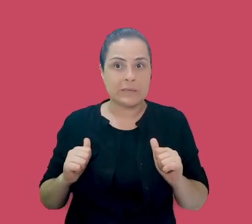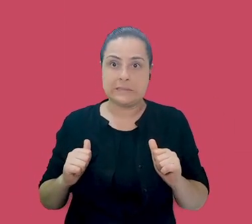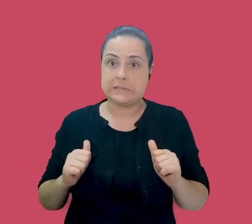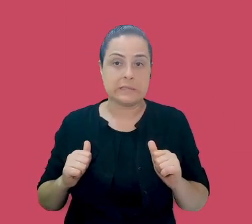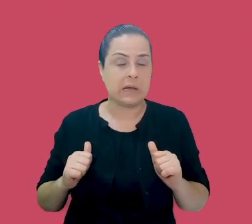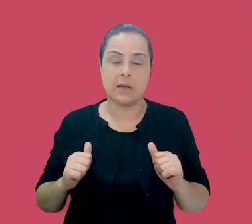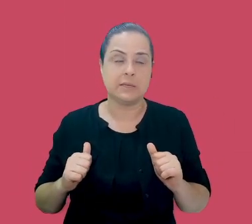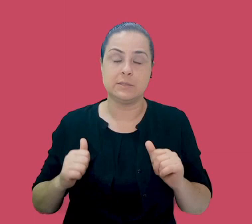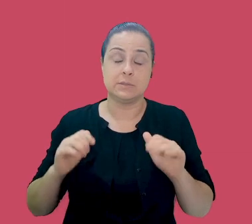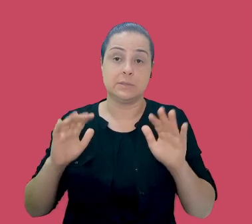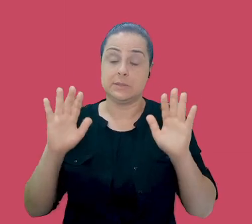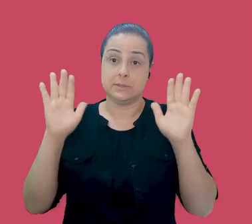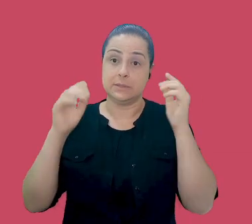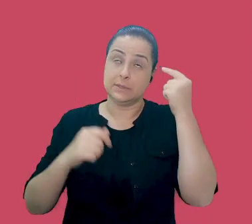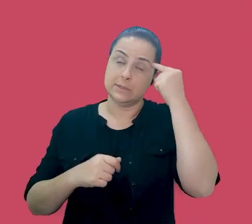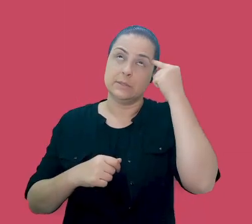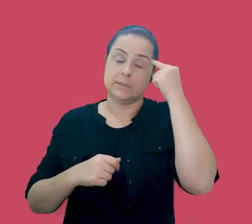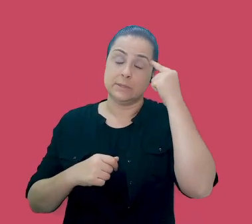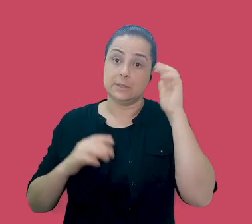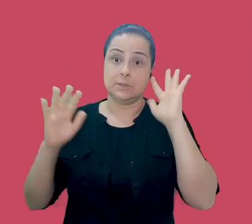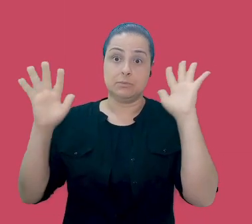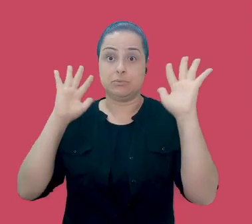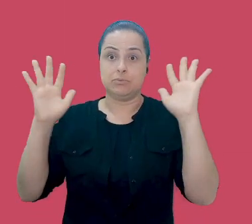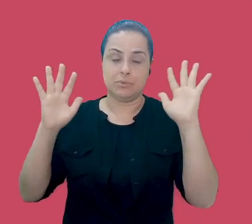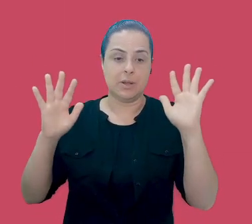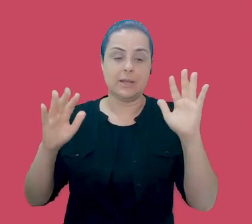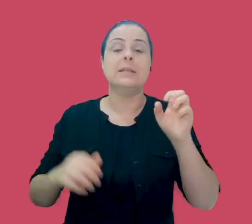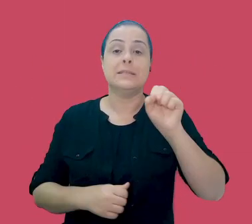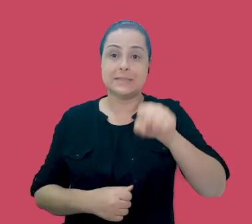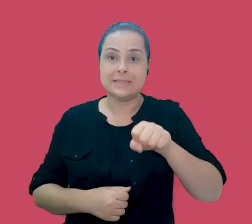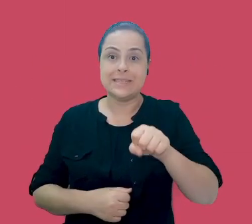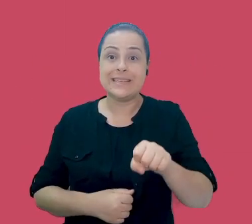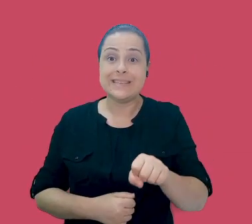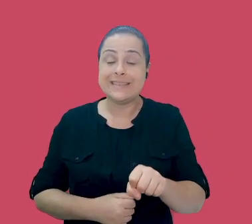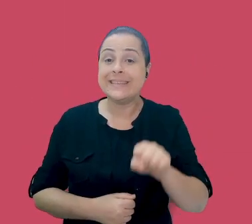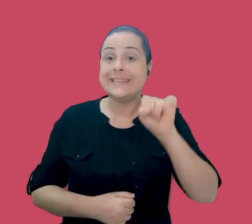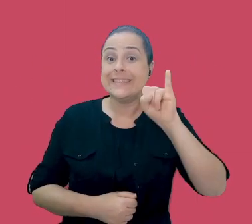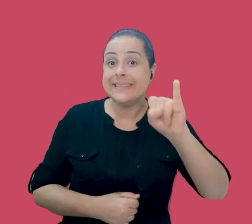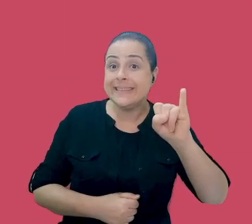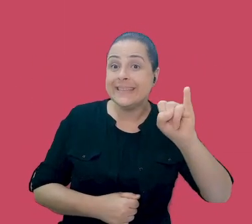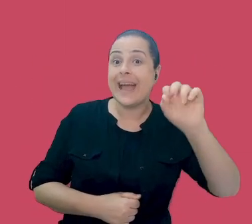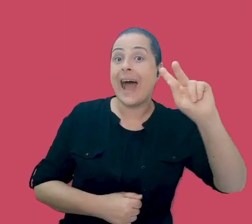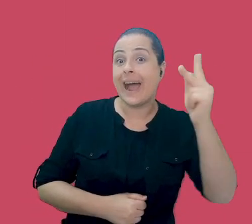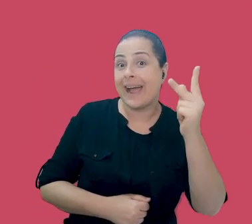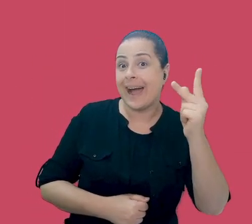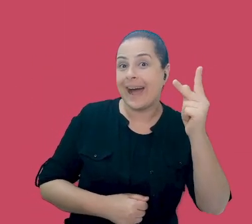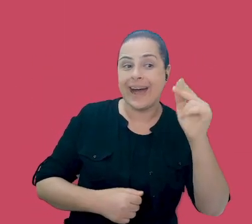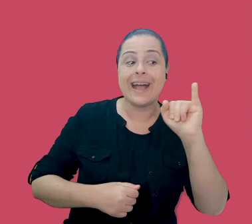não quero ver isso. É isso, capital humano, o IH, inteligência humana.